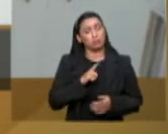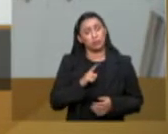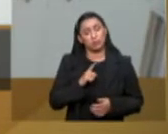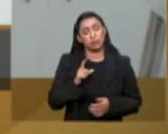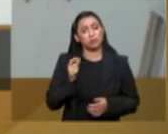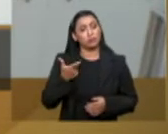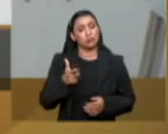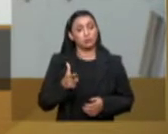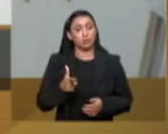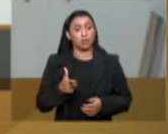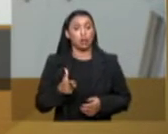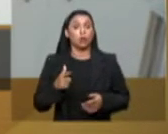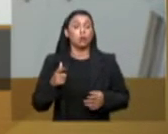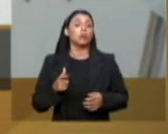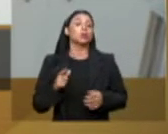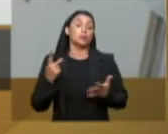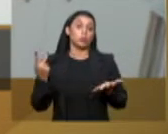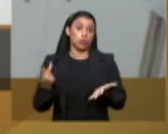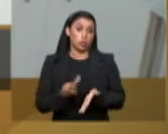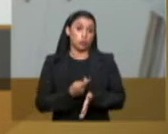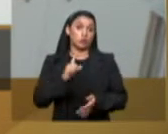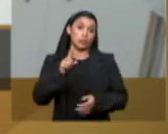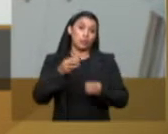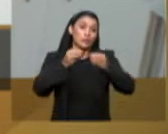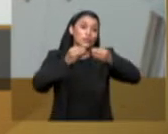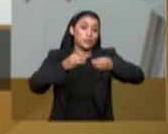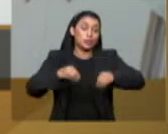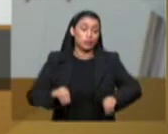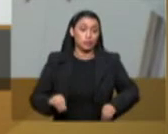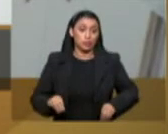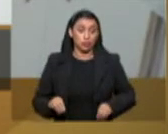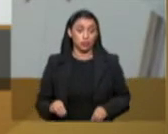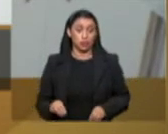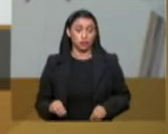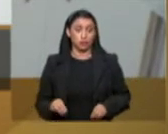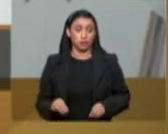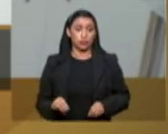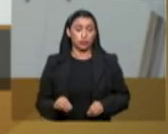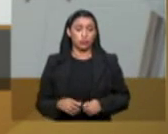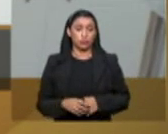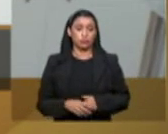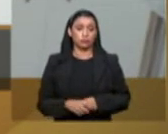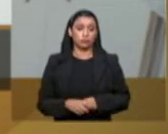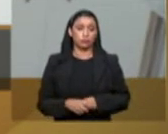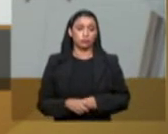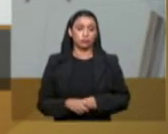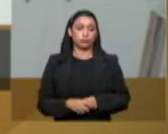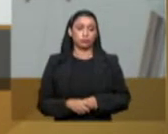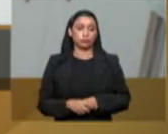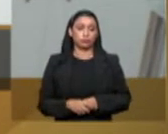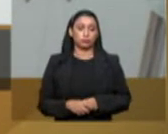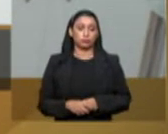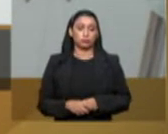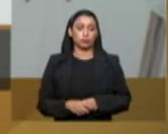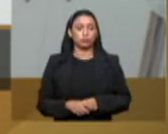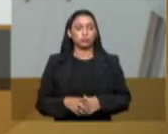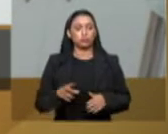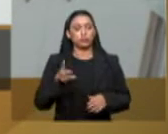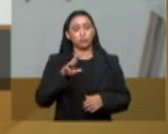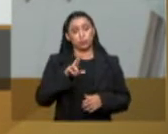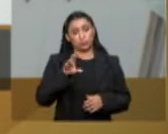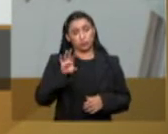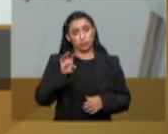processual, o que a consequência, de fato, será prejudicial aos contribuintes. Que inadmita um recurso